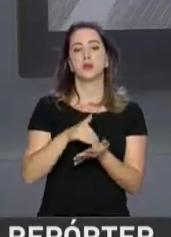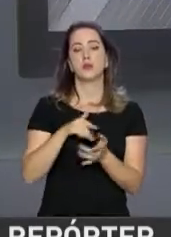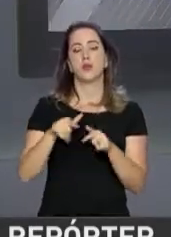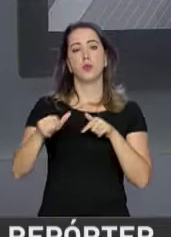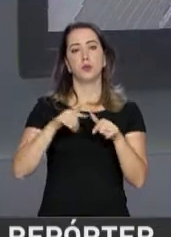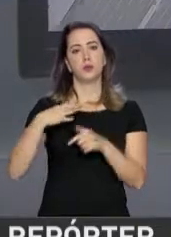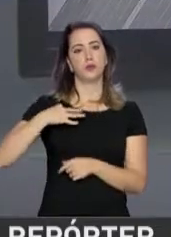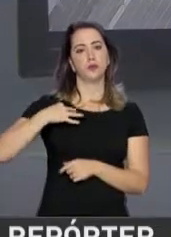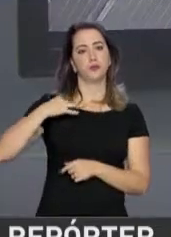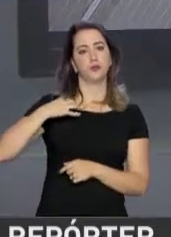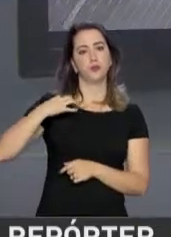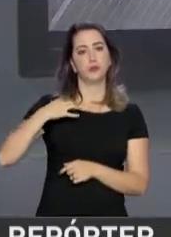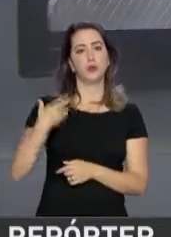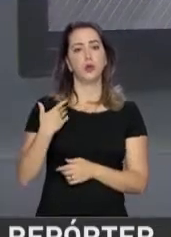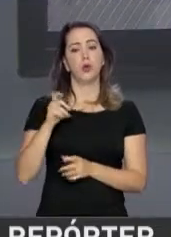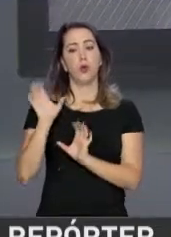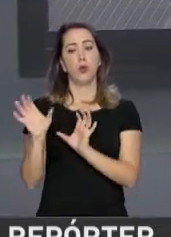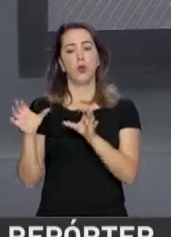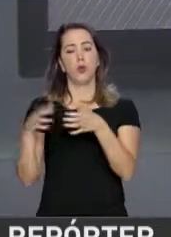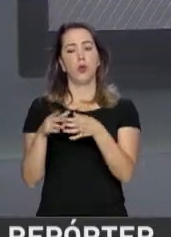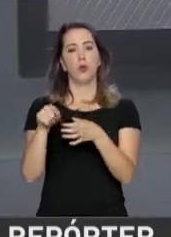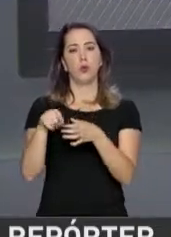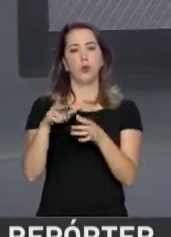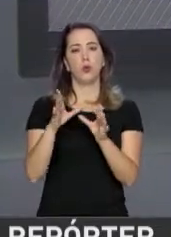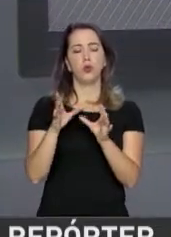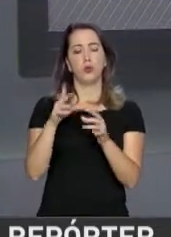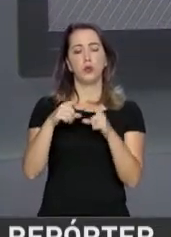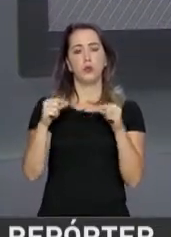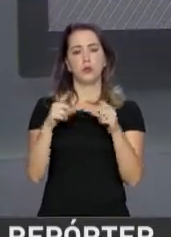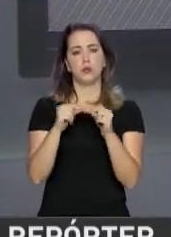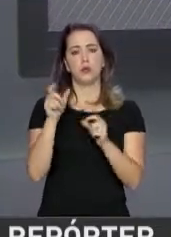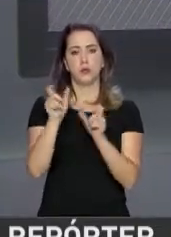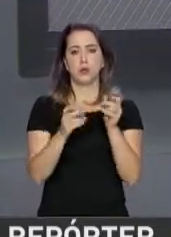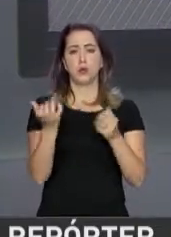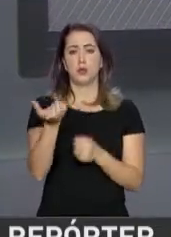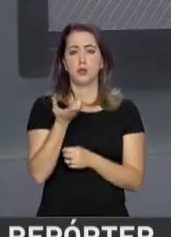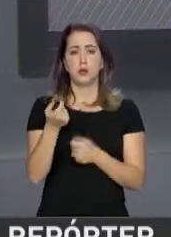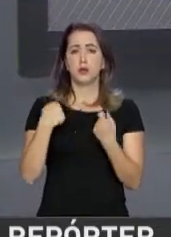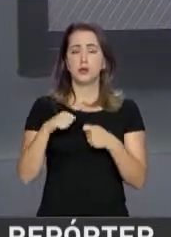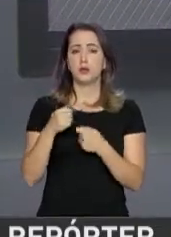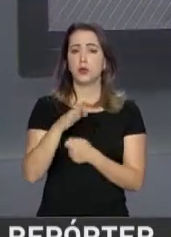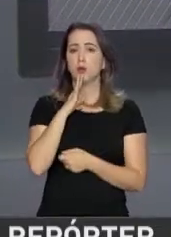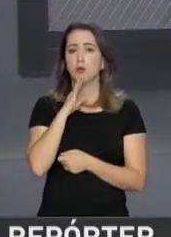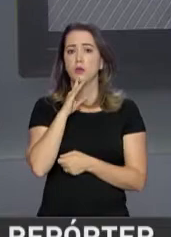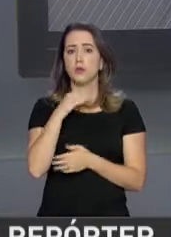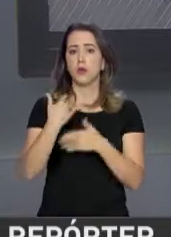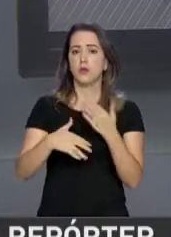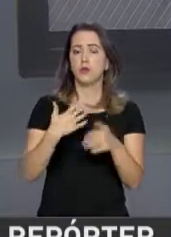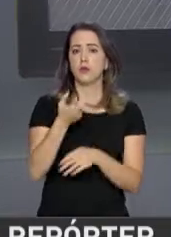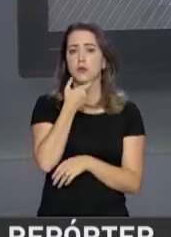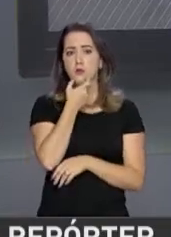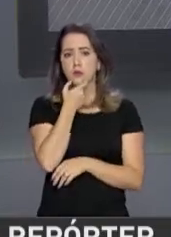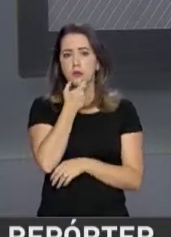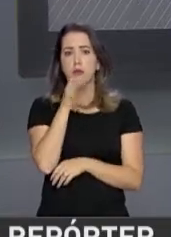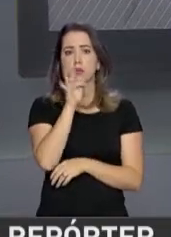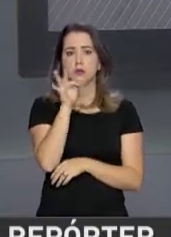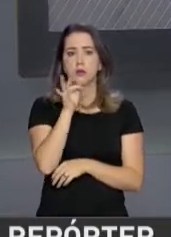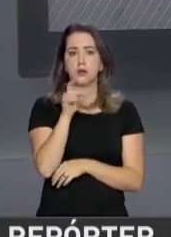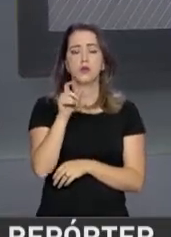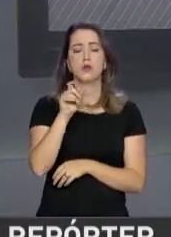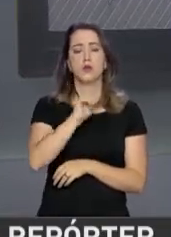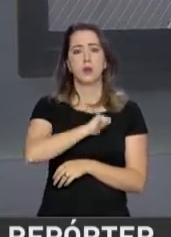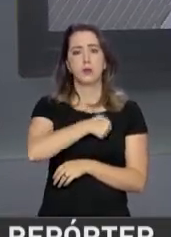trabalho voluntário com refugiados em brasília para se candidatar é preciso ter conhecimento avançado em inglês francês